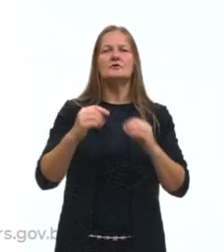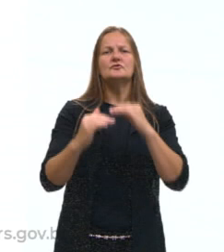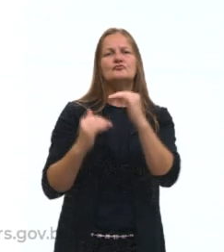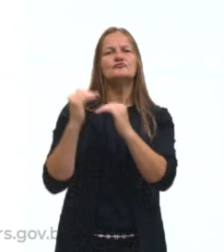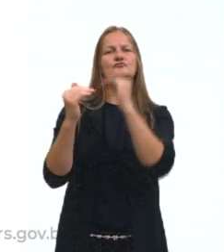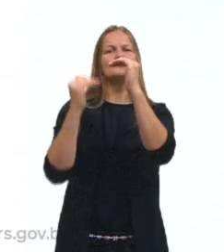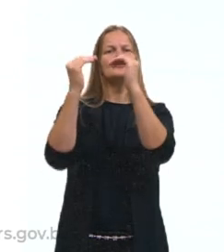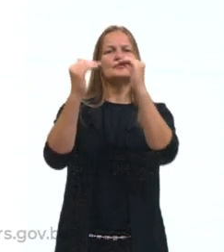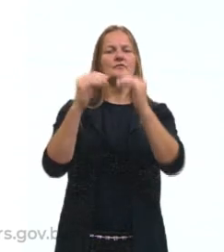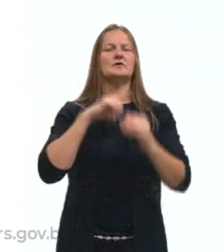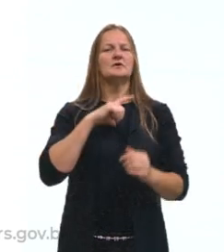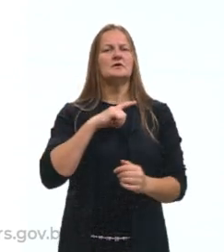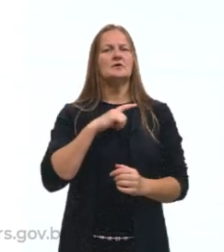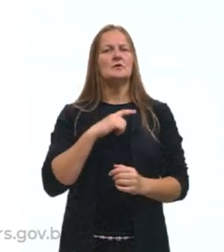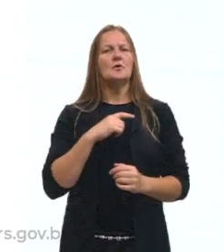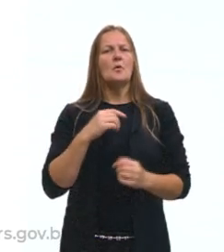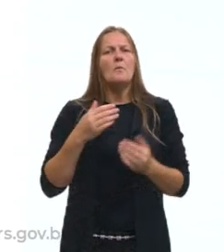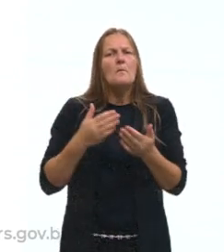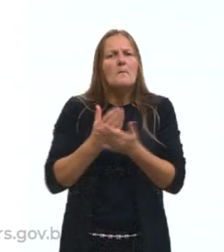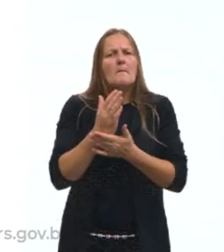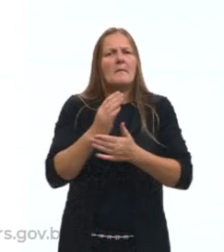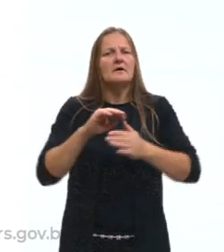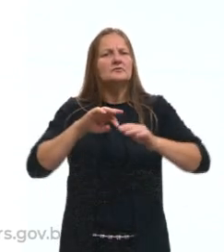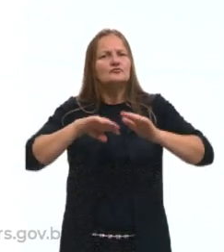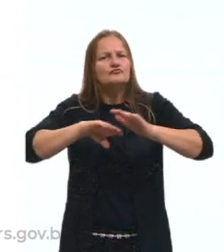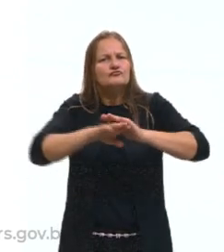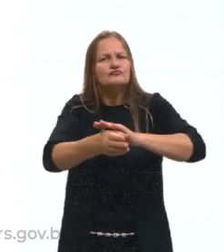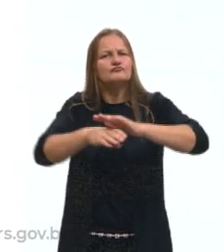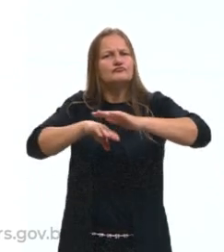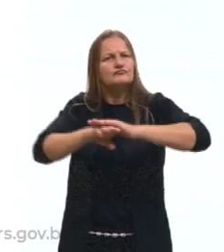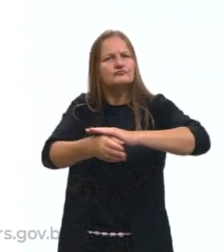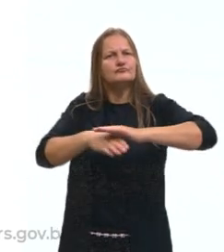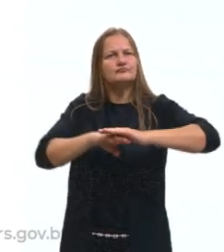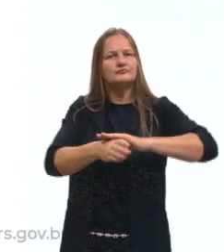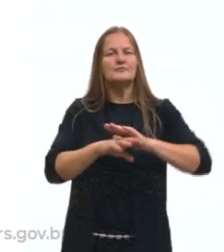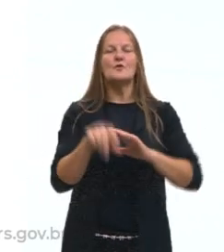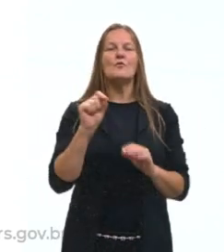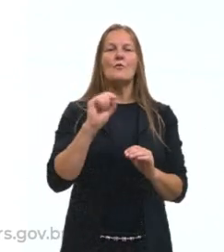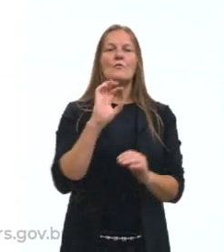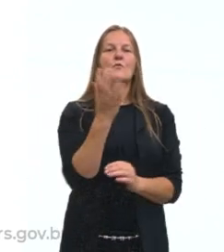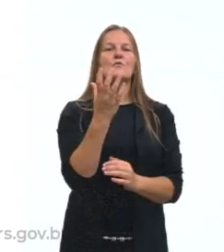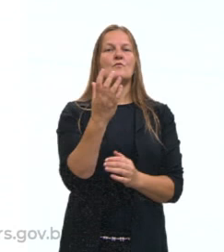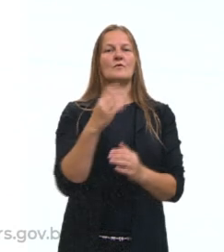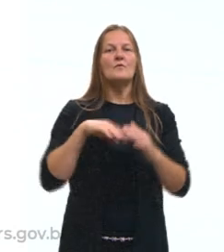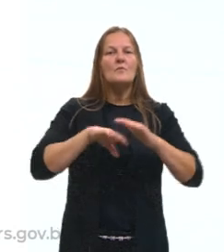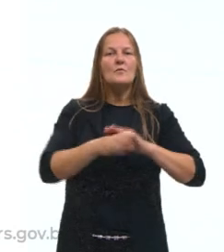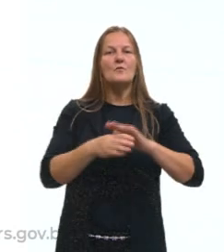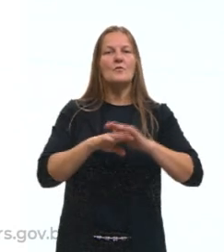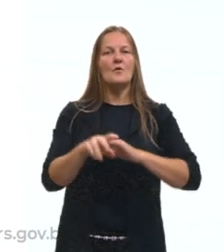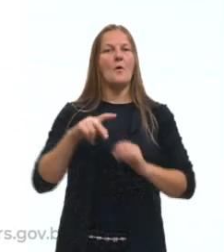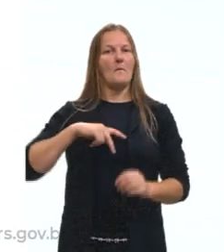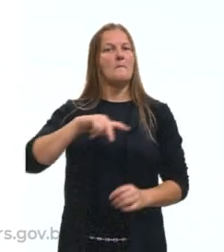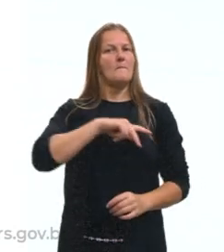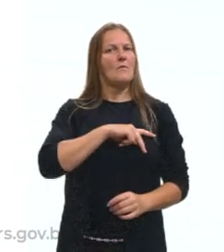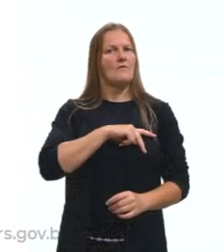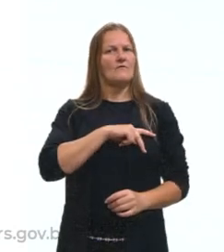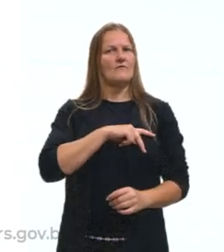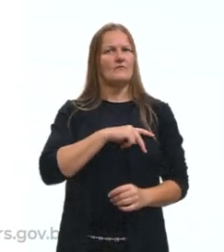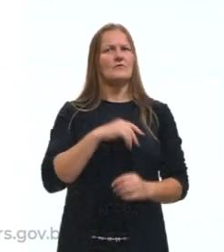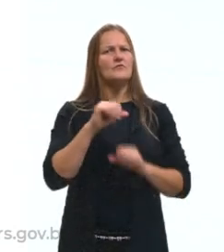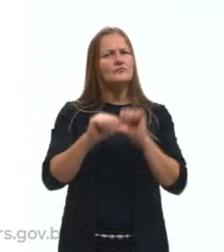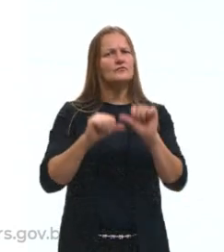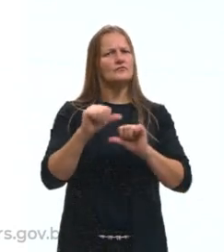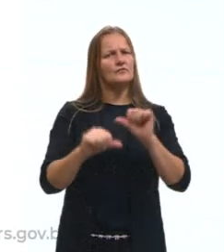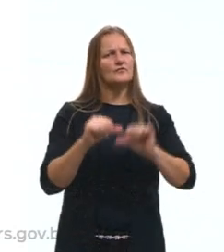desenvolvem e elas passam por mudanças constantes e Quem determina se as mudanças é um povo o povo